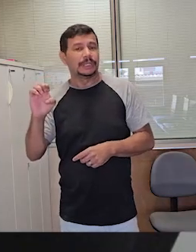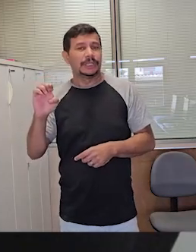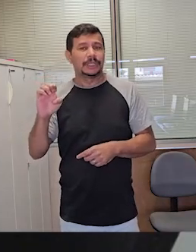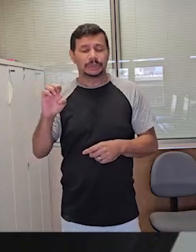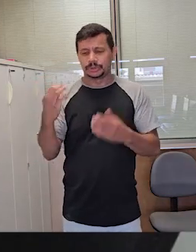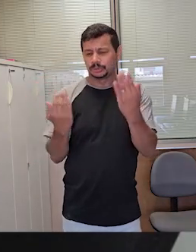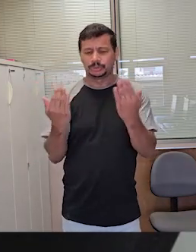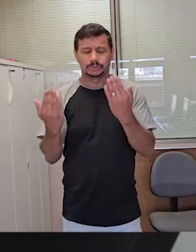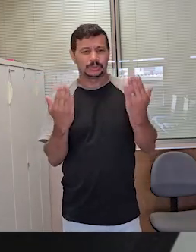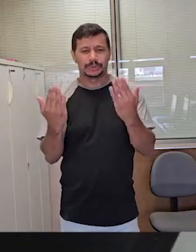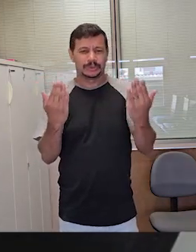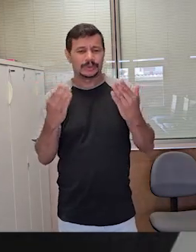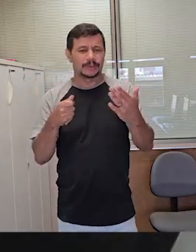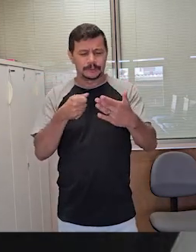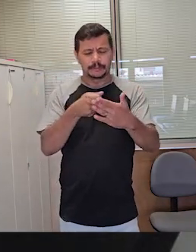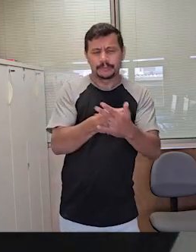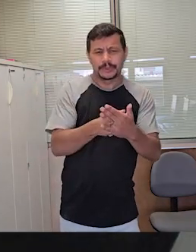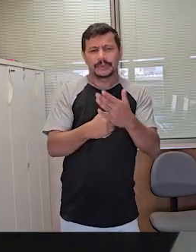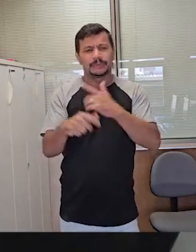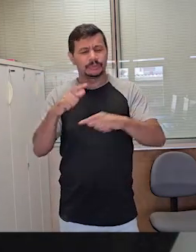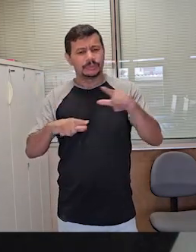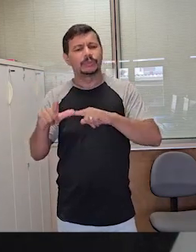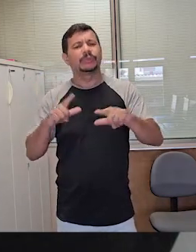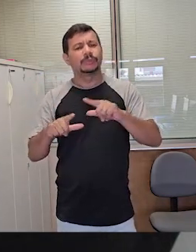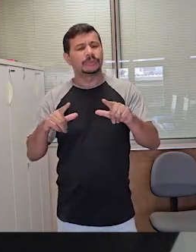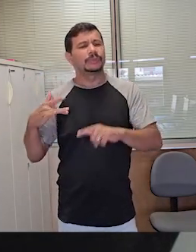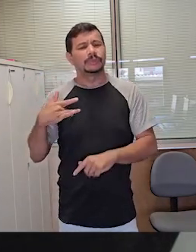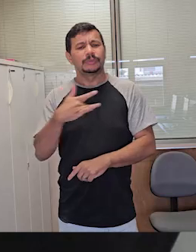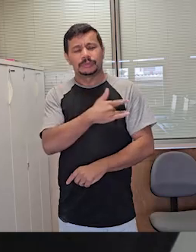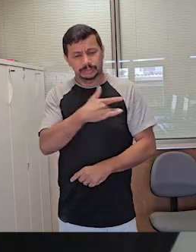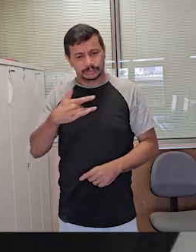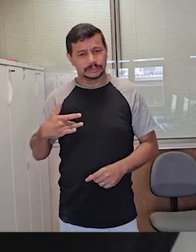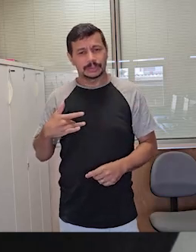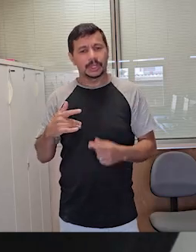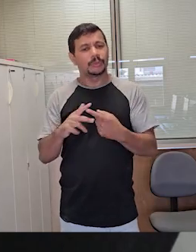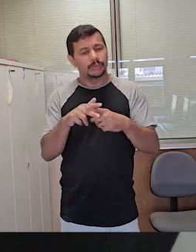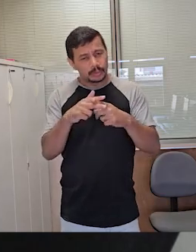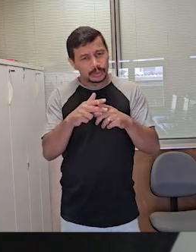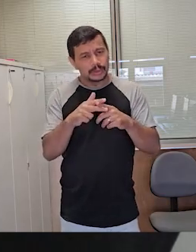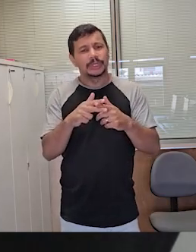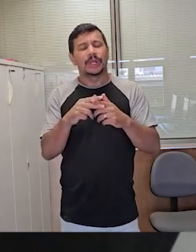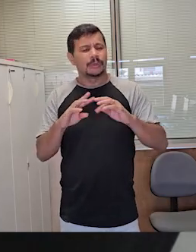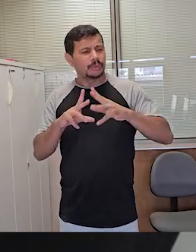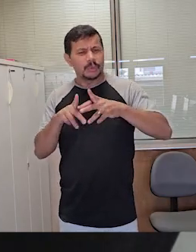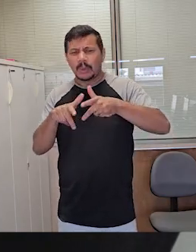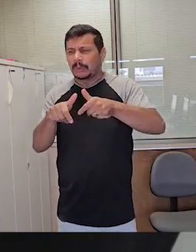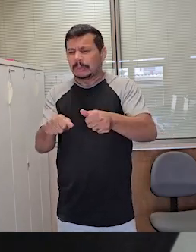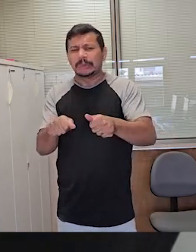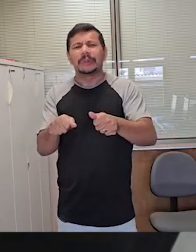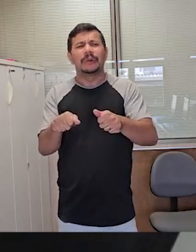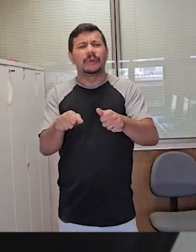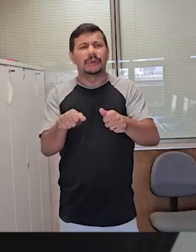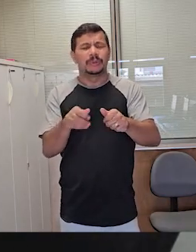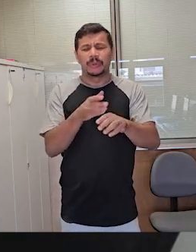poder estar aqui atuando nessa área, né, na área de saúde, não só no sindicato, mas como um geral, né, hoje